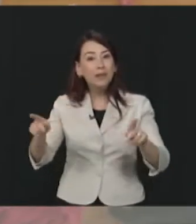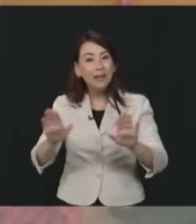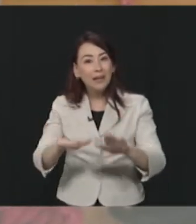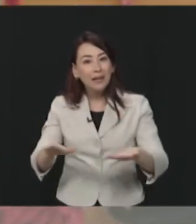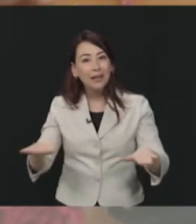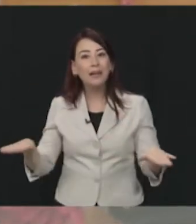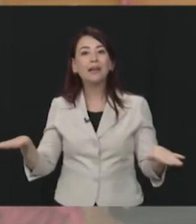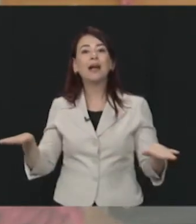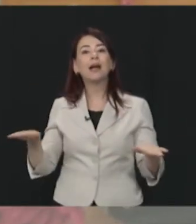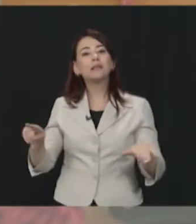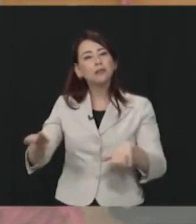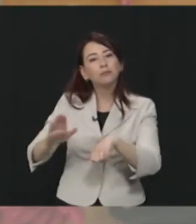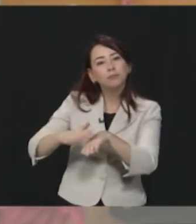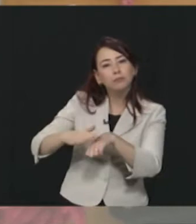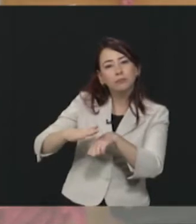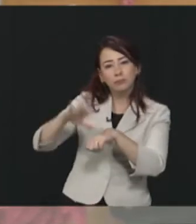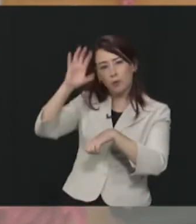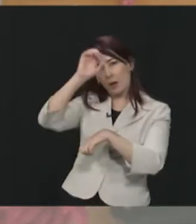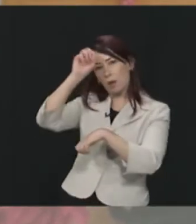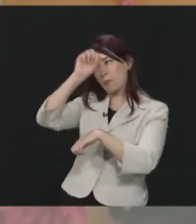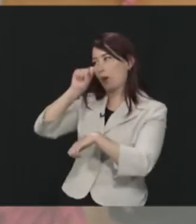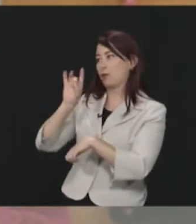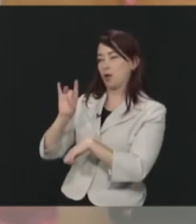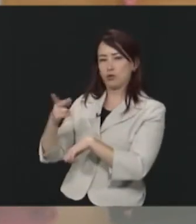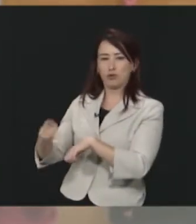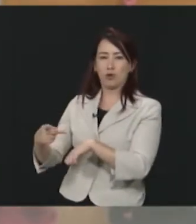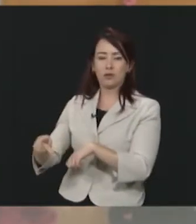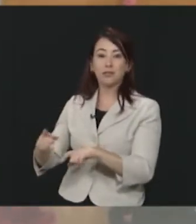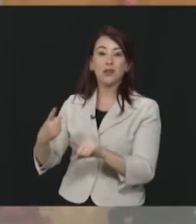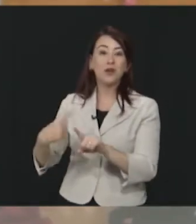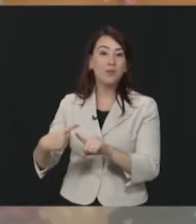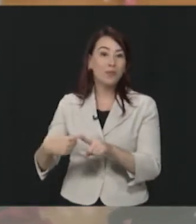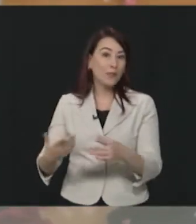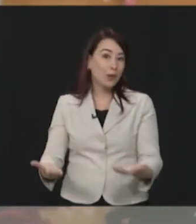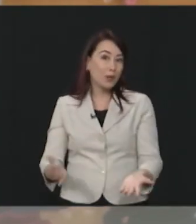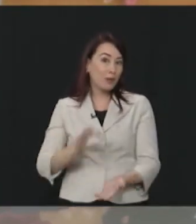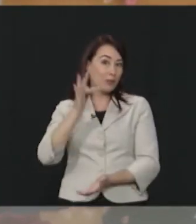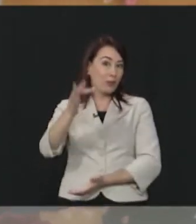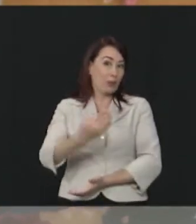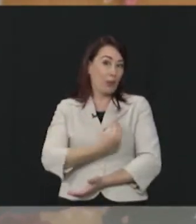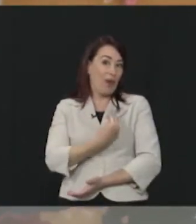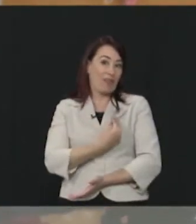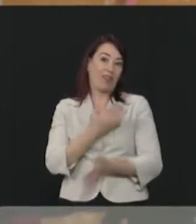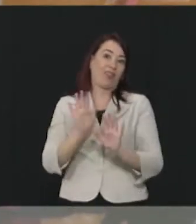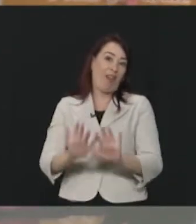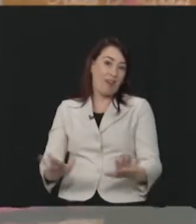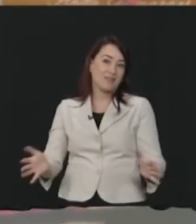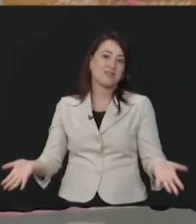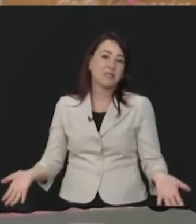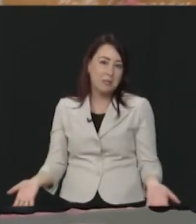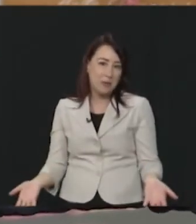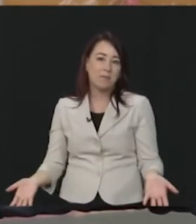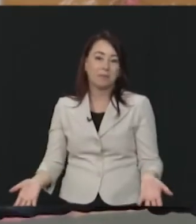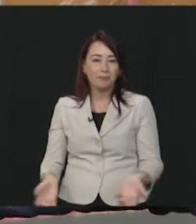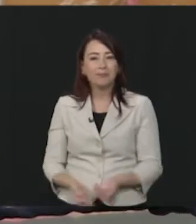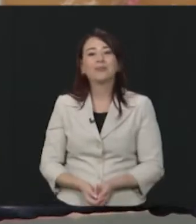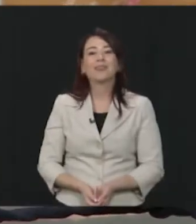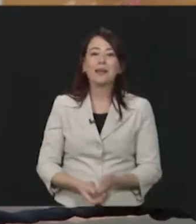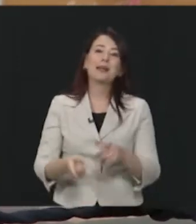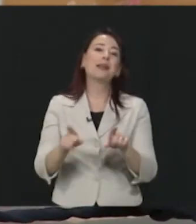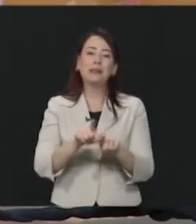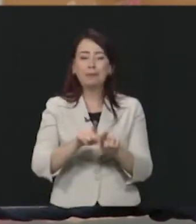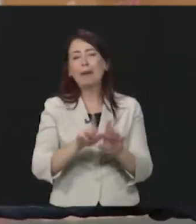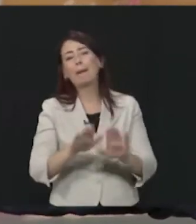superar o desafio. Sim. Porque a vida vai trazer isso para eles, né? E olha, eles adoram, gente. E